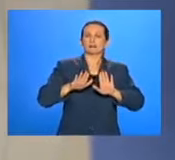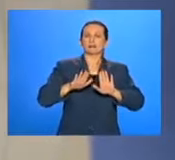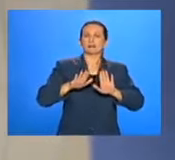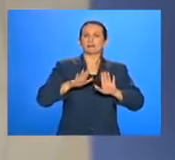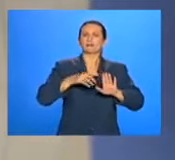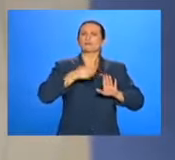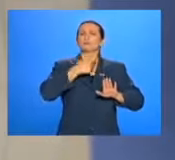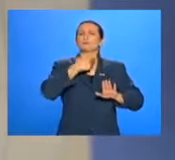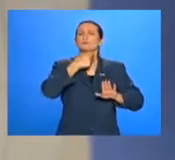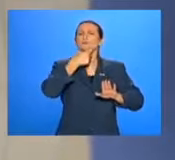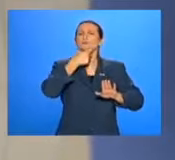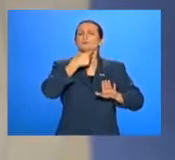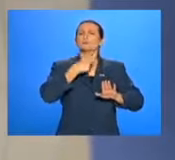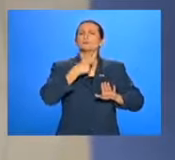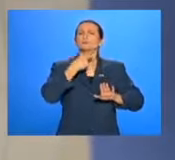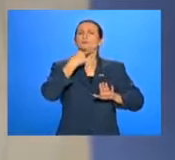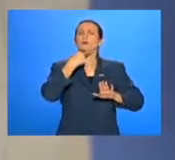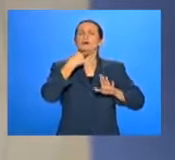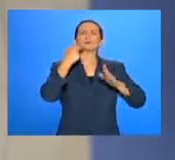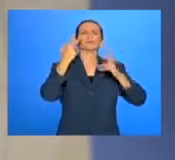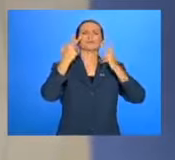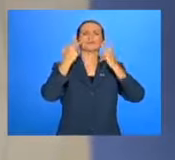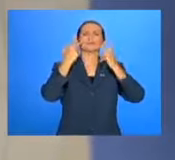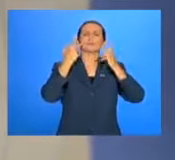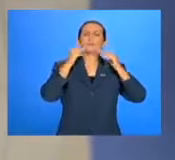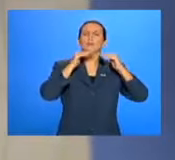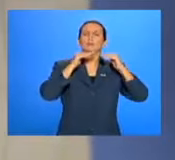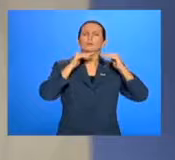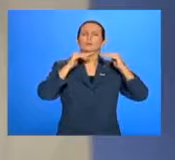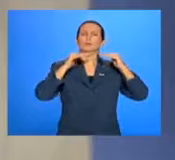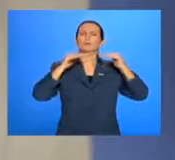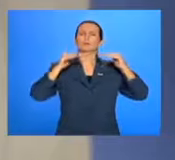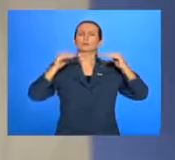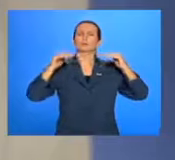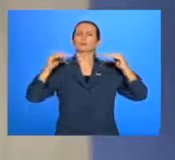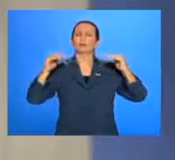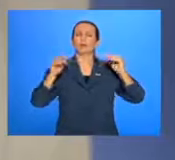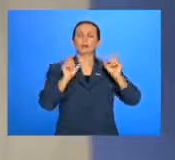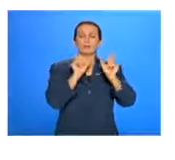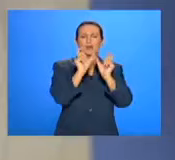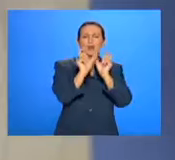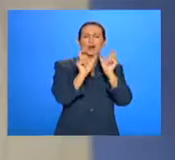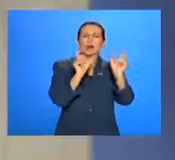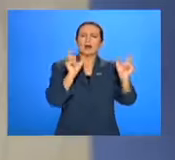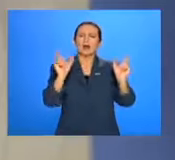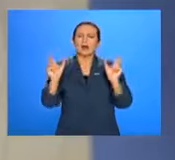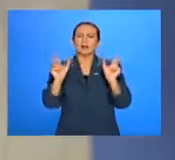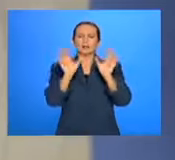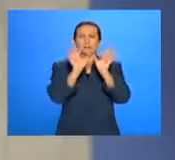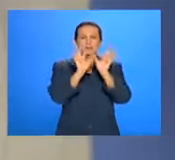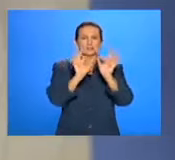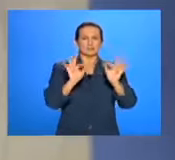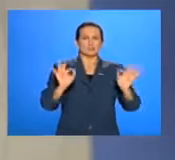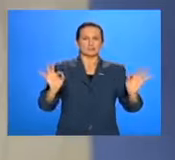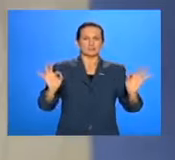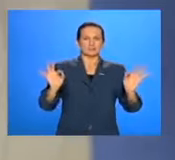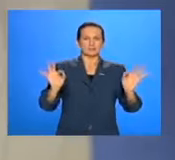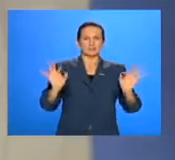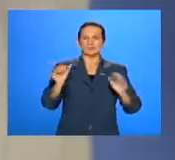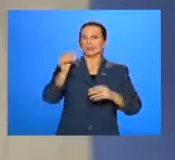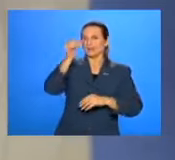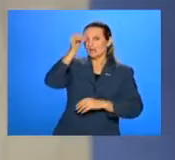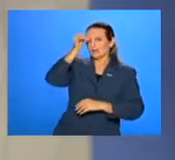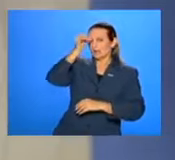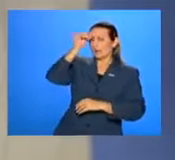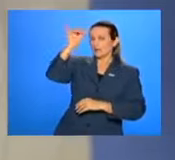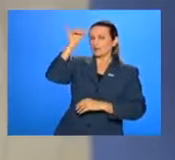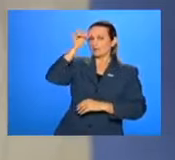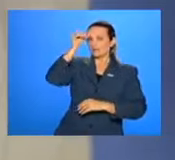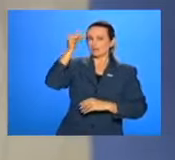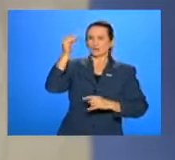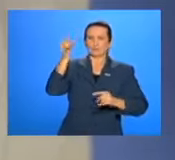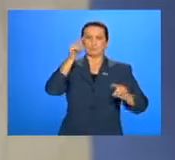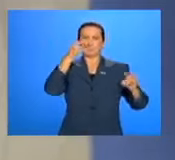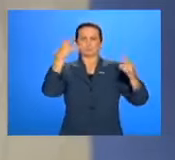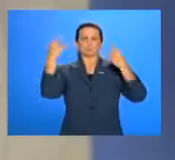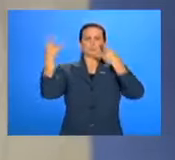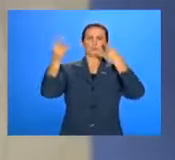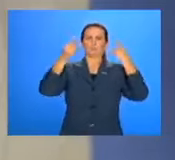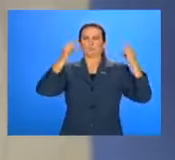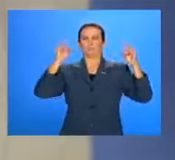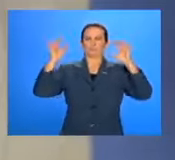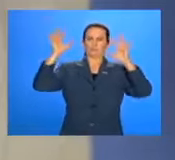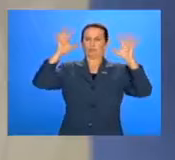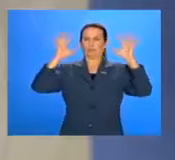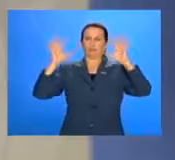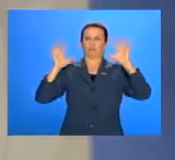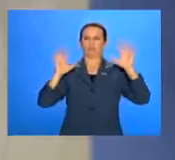voz normal, usar vocabulário simples, evitar os estímulos visuais à sua